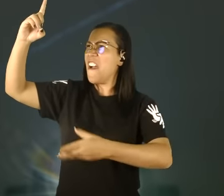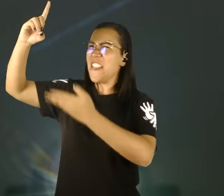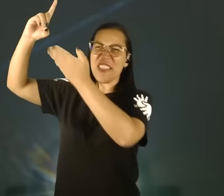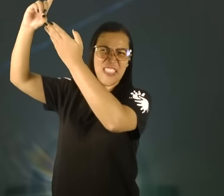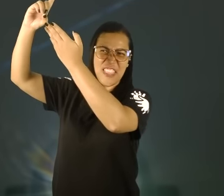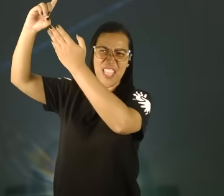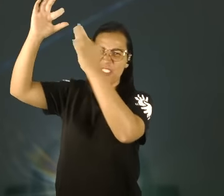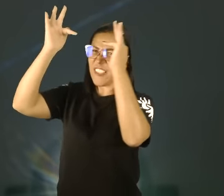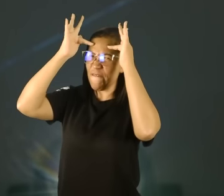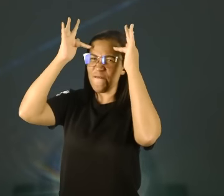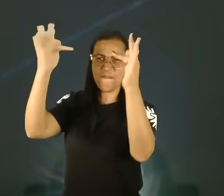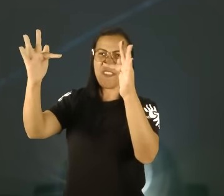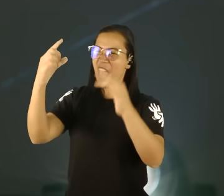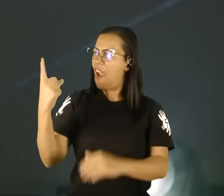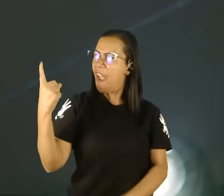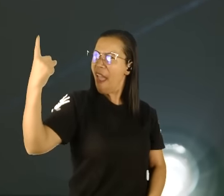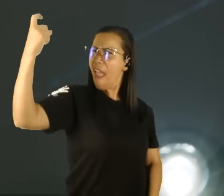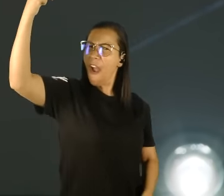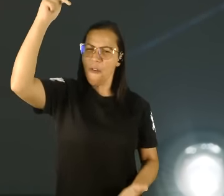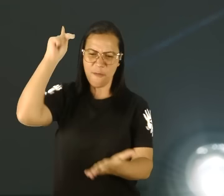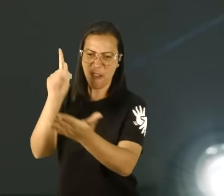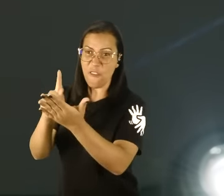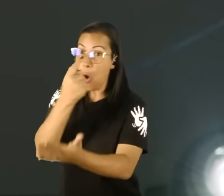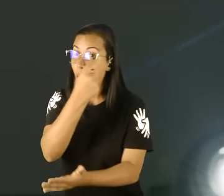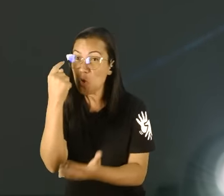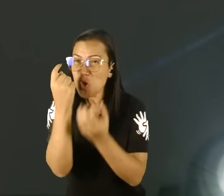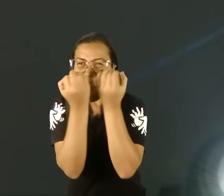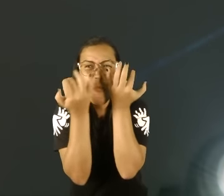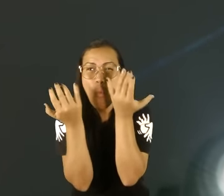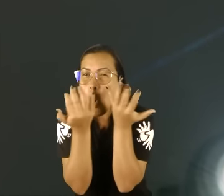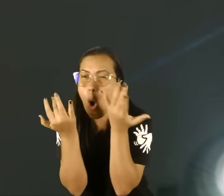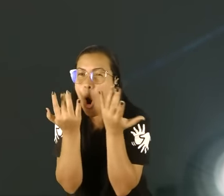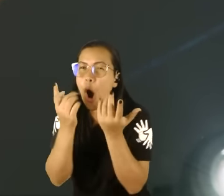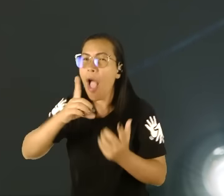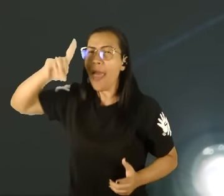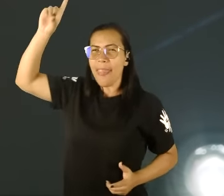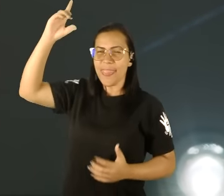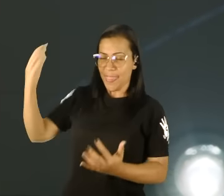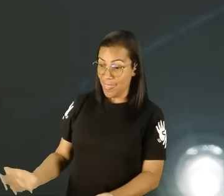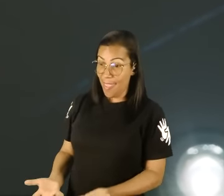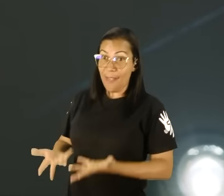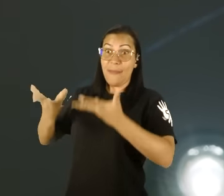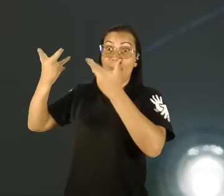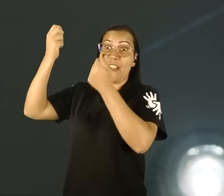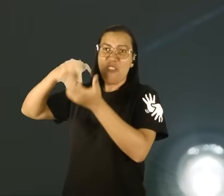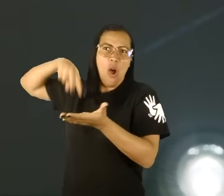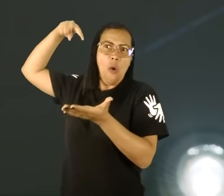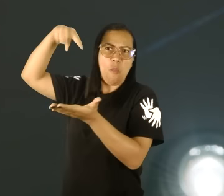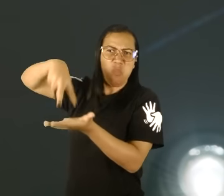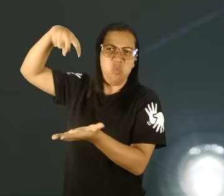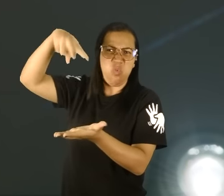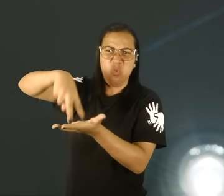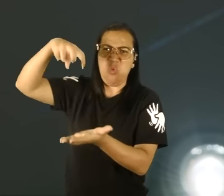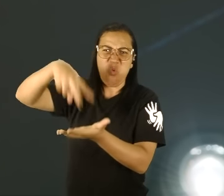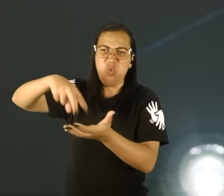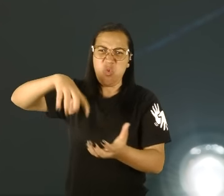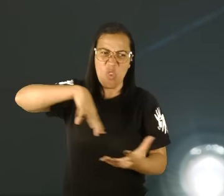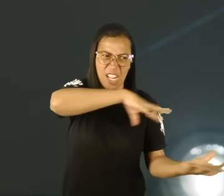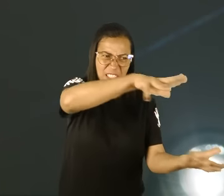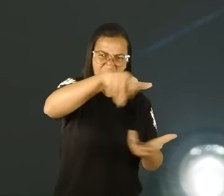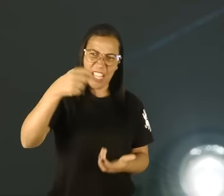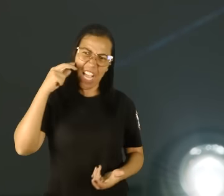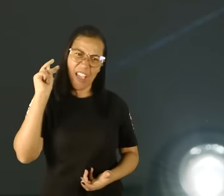Ele é verdadeiro. Ele tem olhos de fogo, Ele tem cabelos brancos, Ele salta sobre os montes, Ele faz da terra o